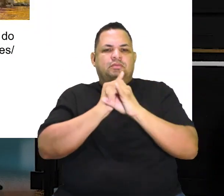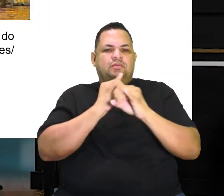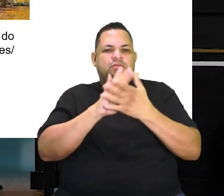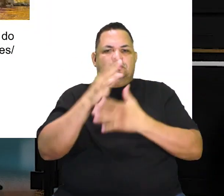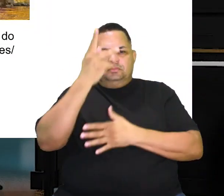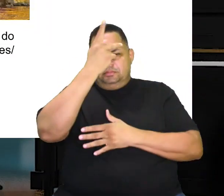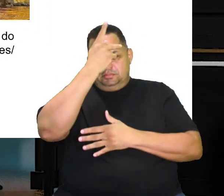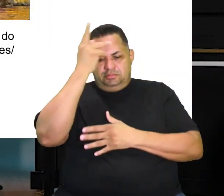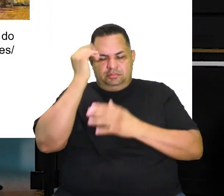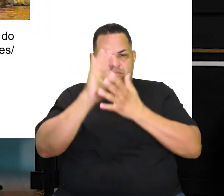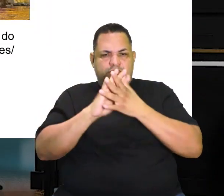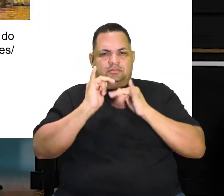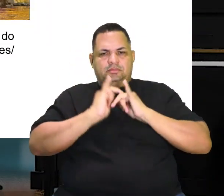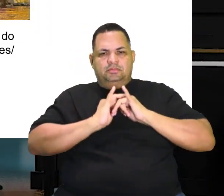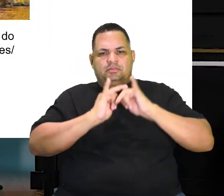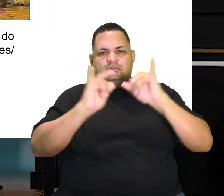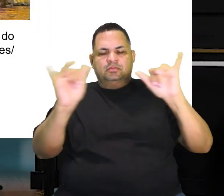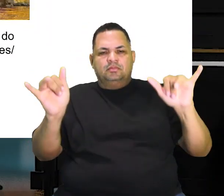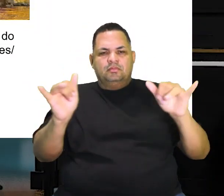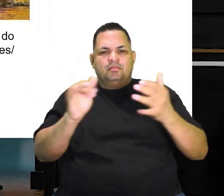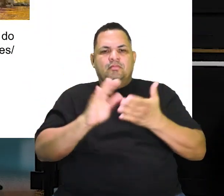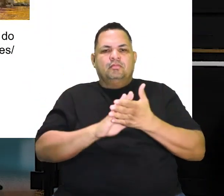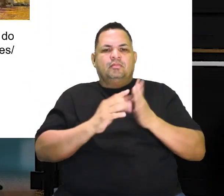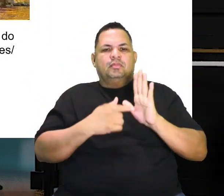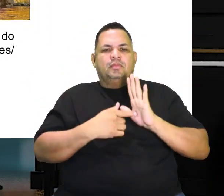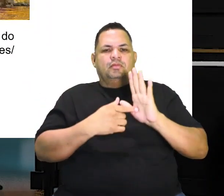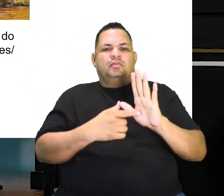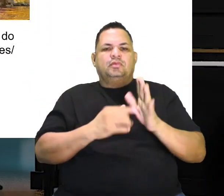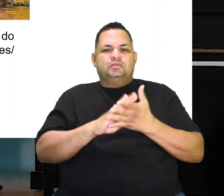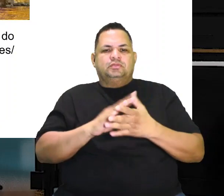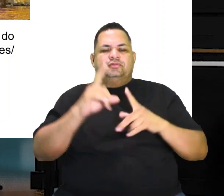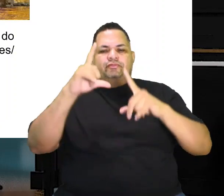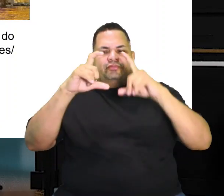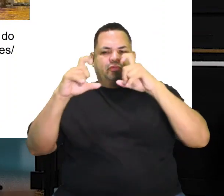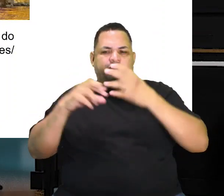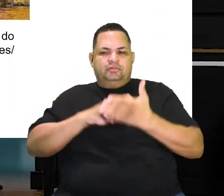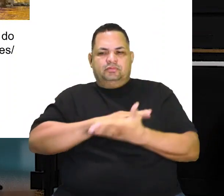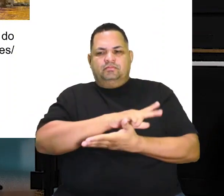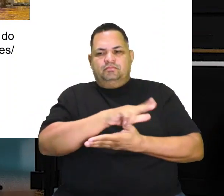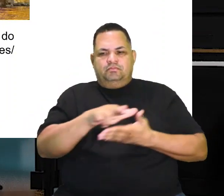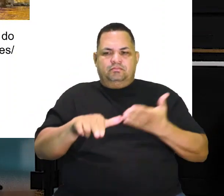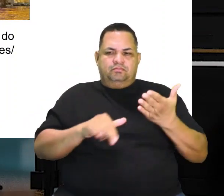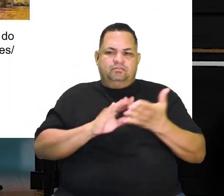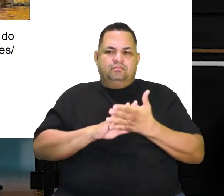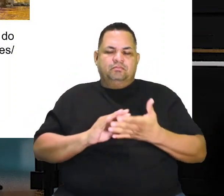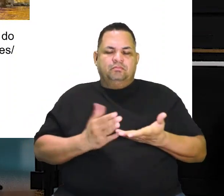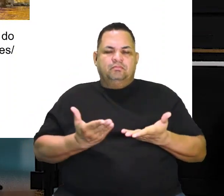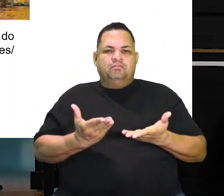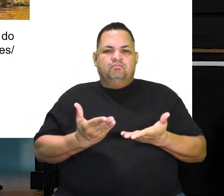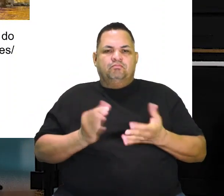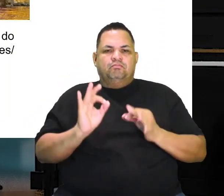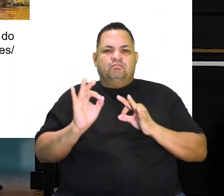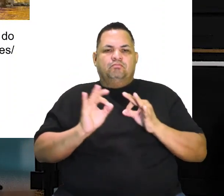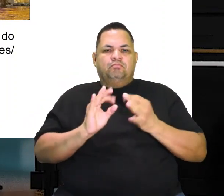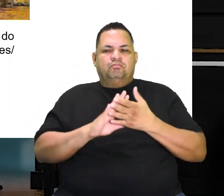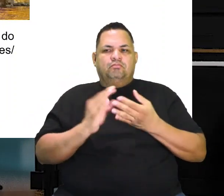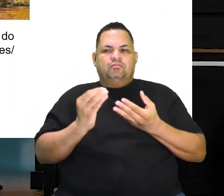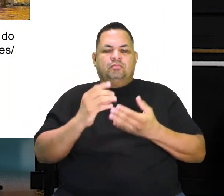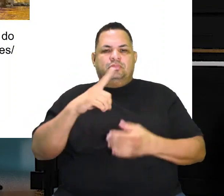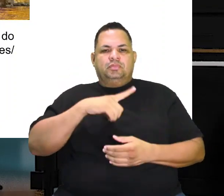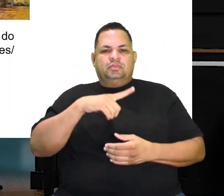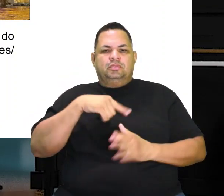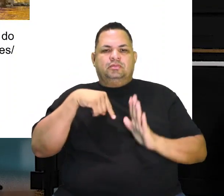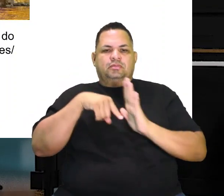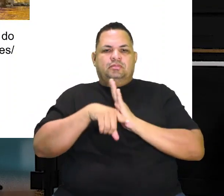as pessoas vão divulgando, né, vão trazendo fotos. Então, são os meios que eu tenho